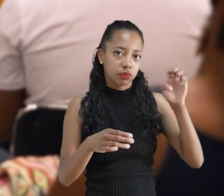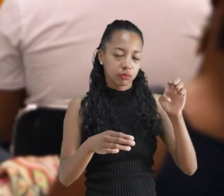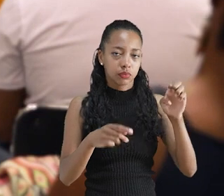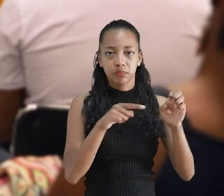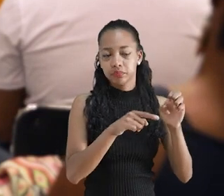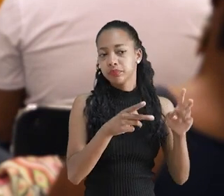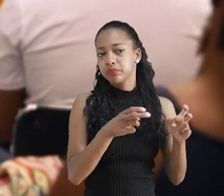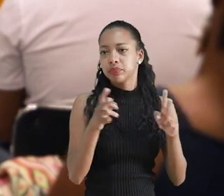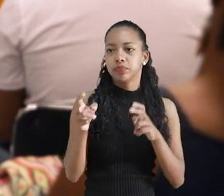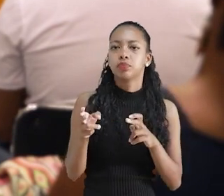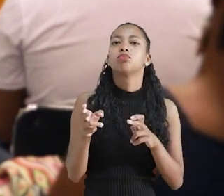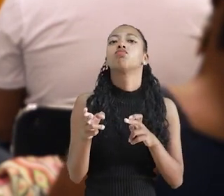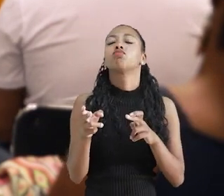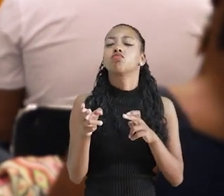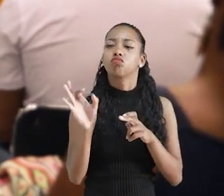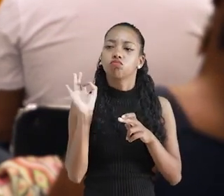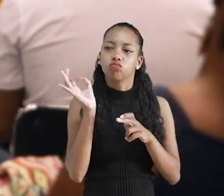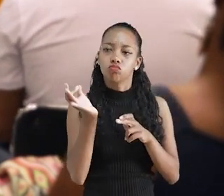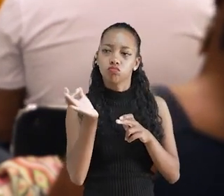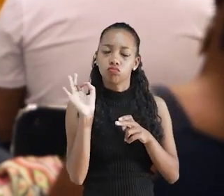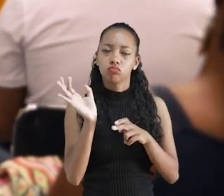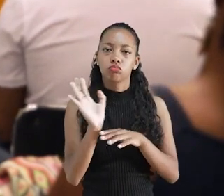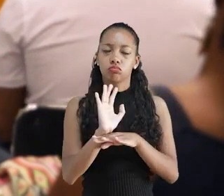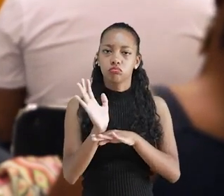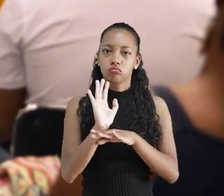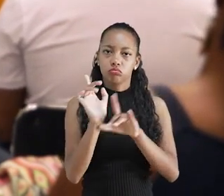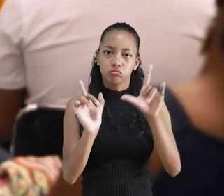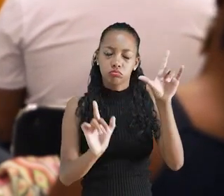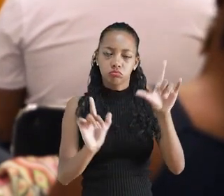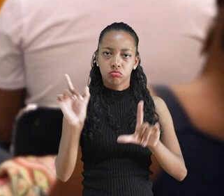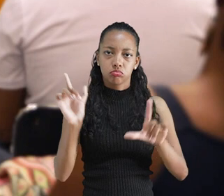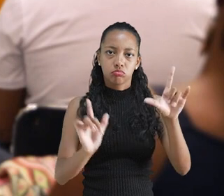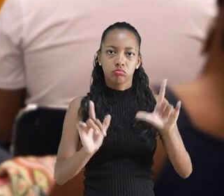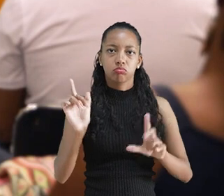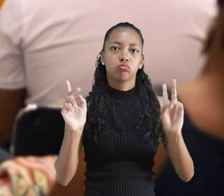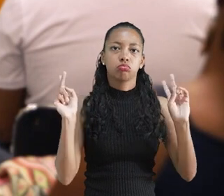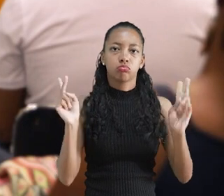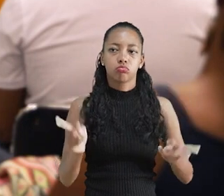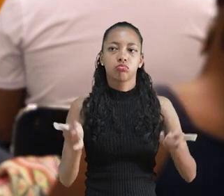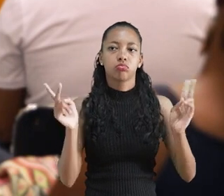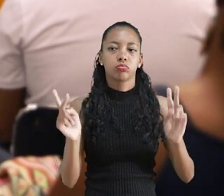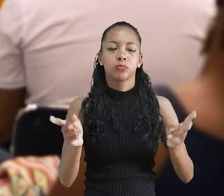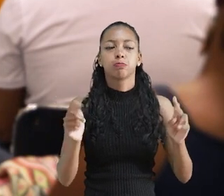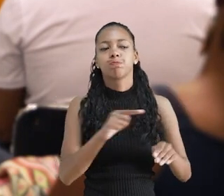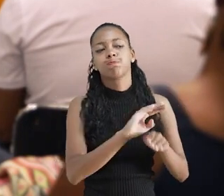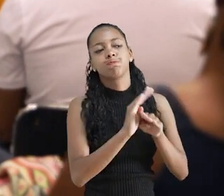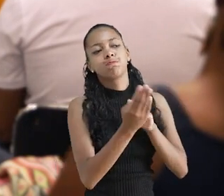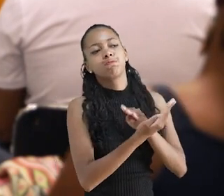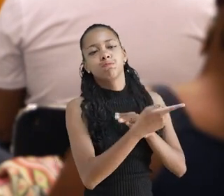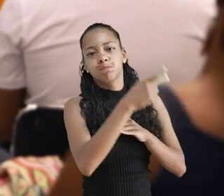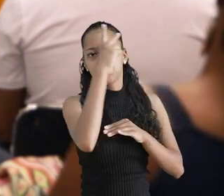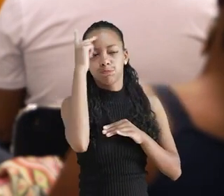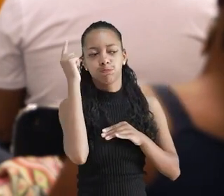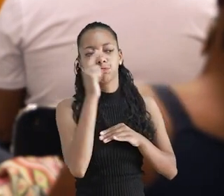muitas vezes vem fazendo esse tipo de cinema eh comprometido com uma responsabilidade com Os territórios da onde a gente vem com